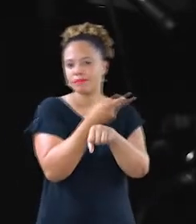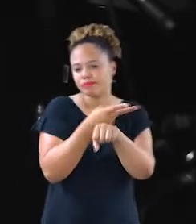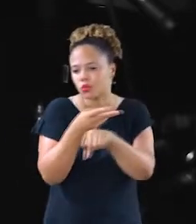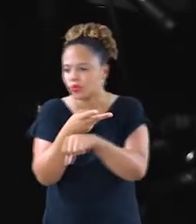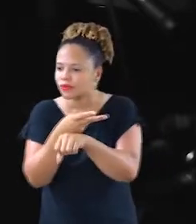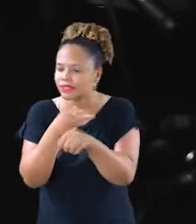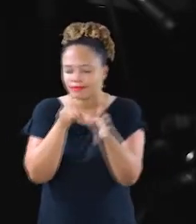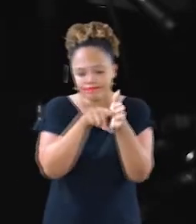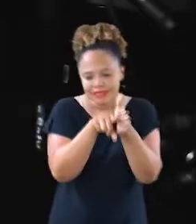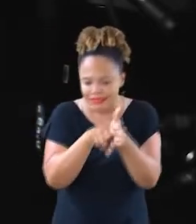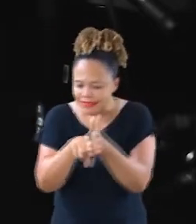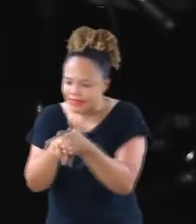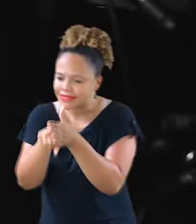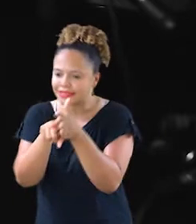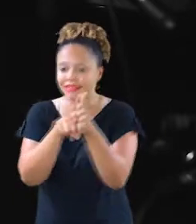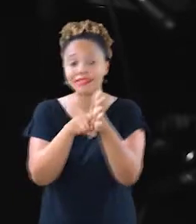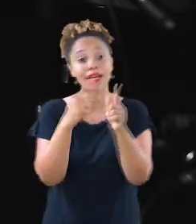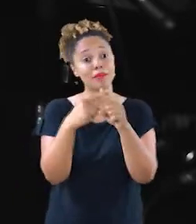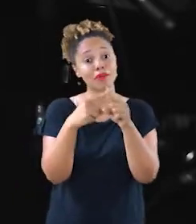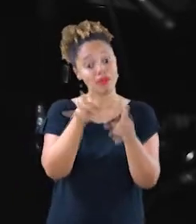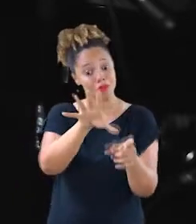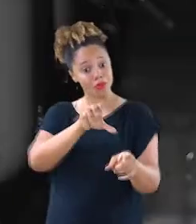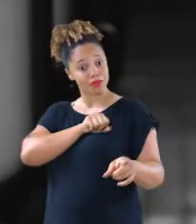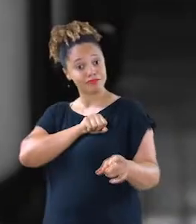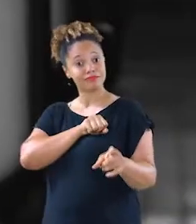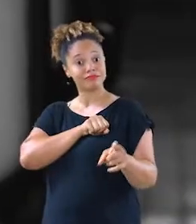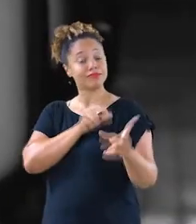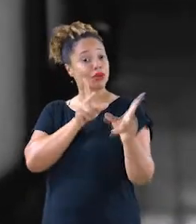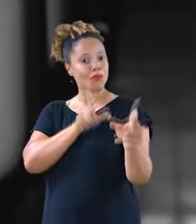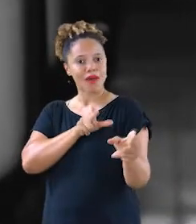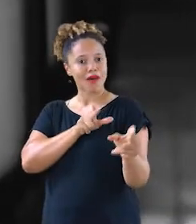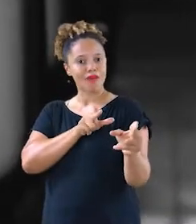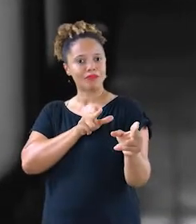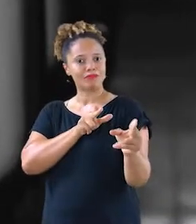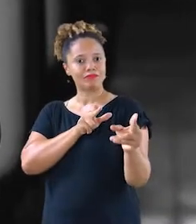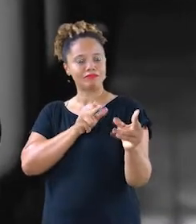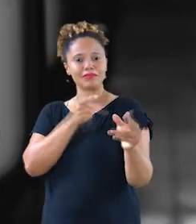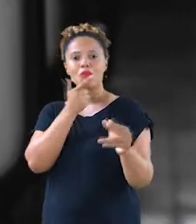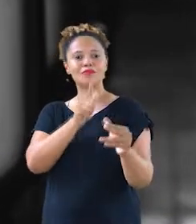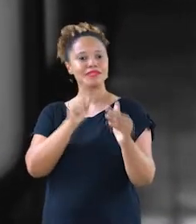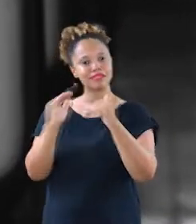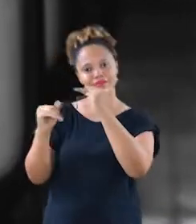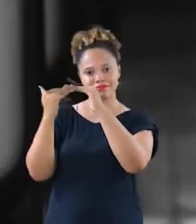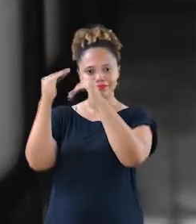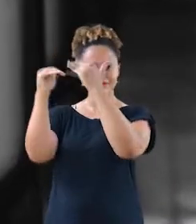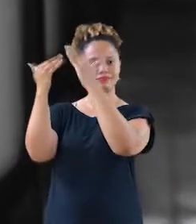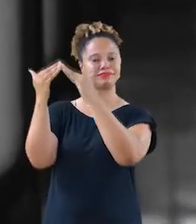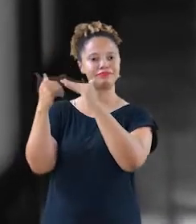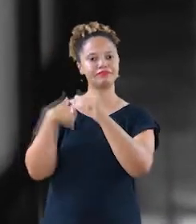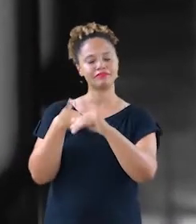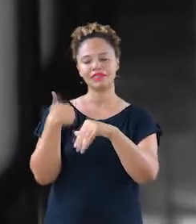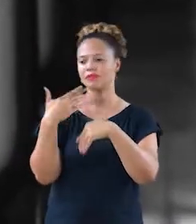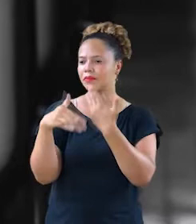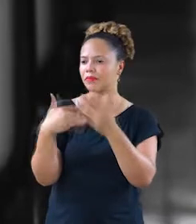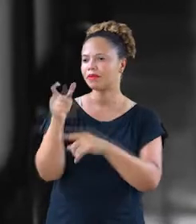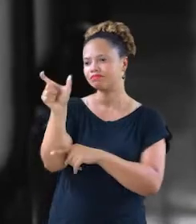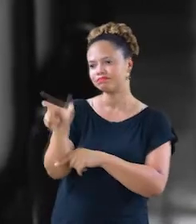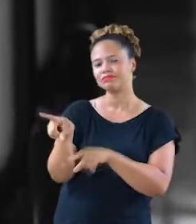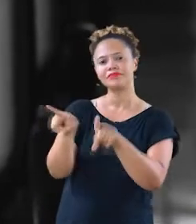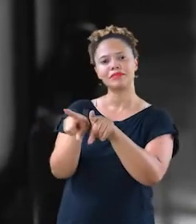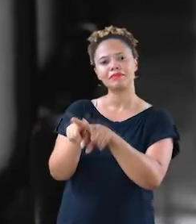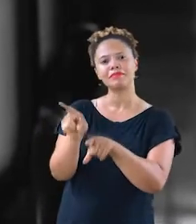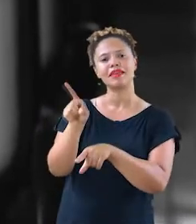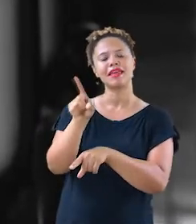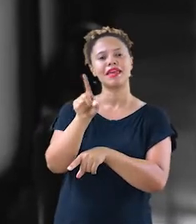né? Você começa a querer desenvolver no seu instrumento. E aí eu comecei a entender tudo, comecei a pegar fitinha com o Seu Beluco,